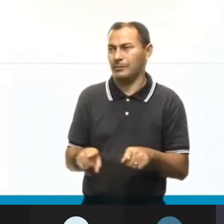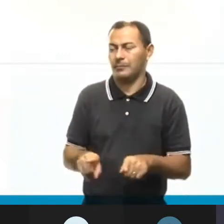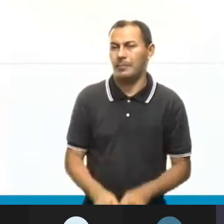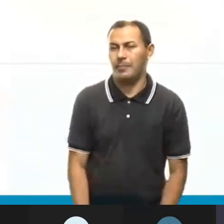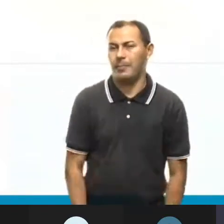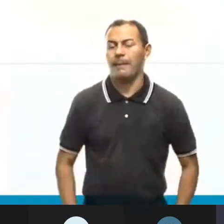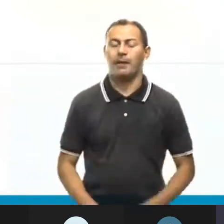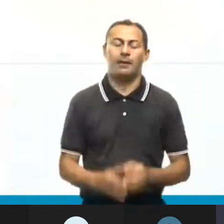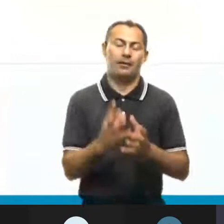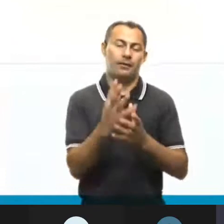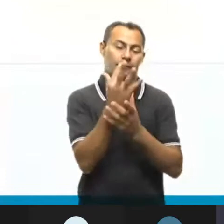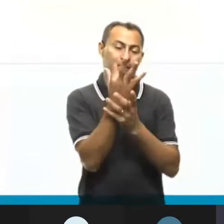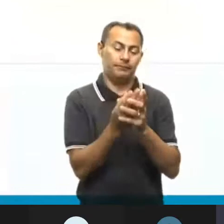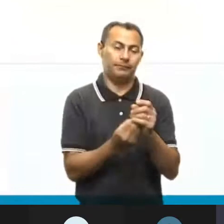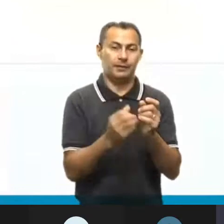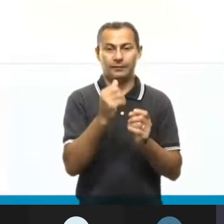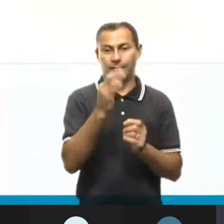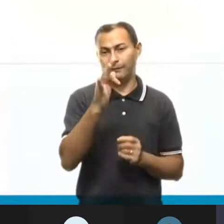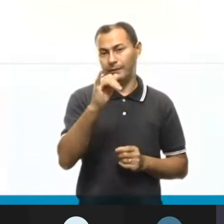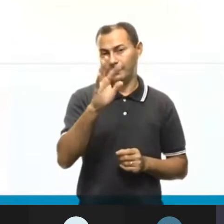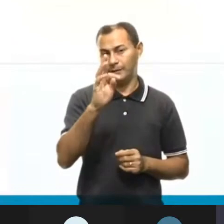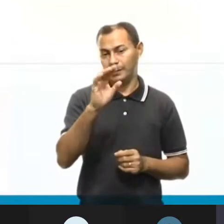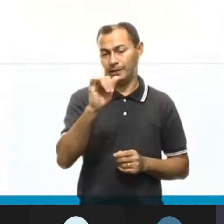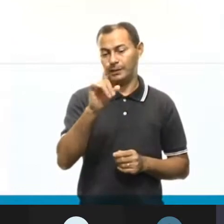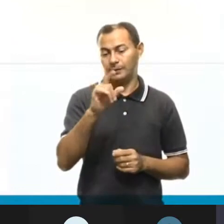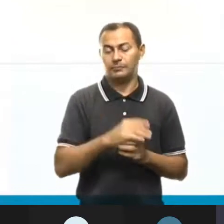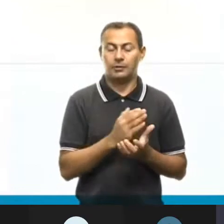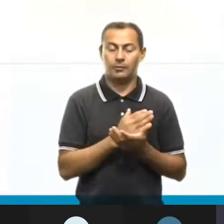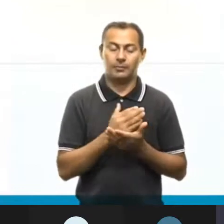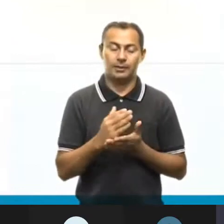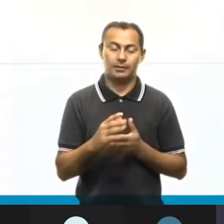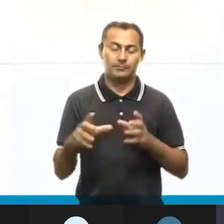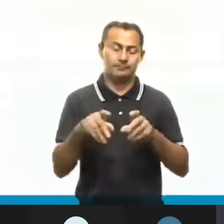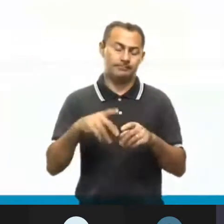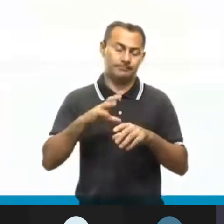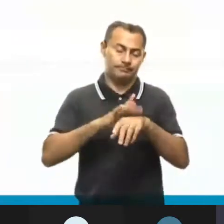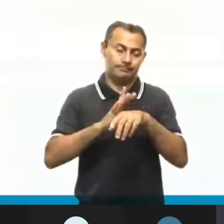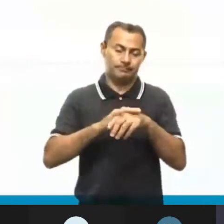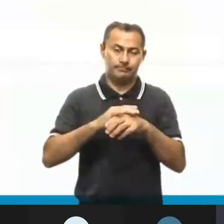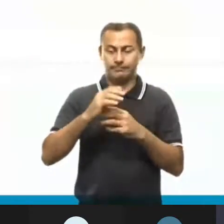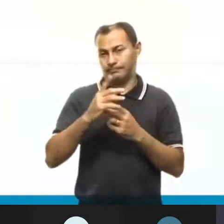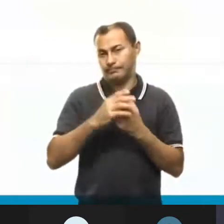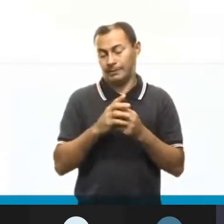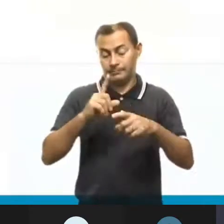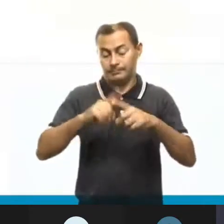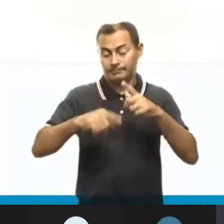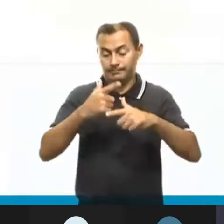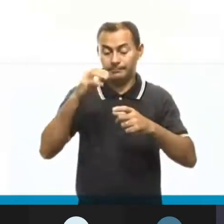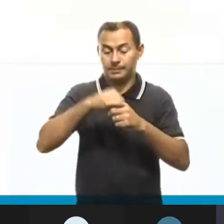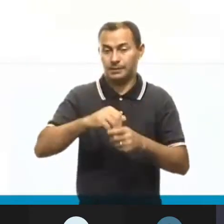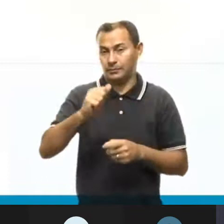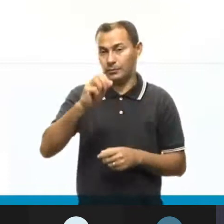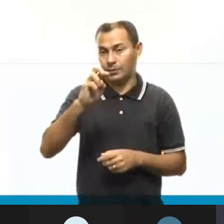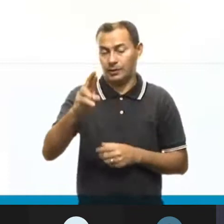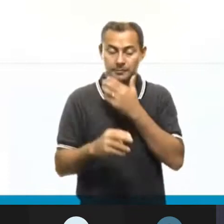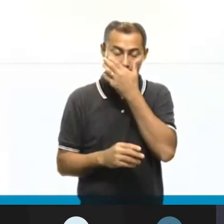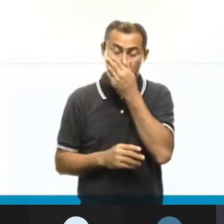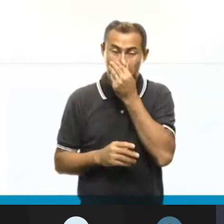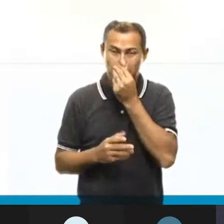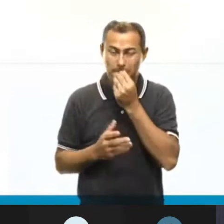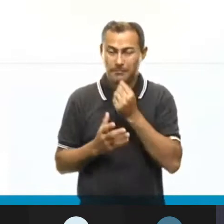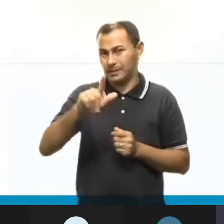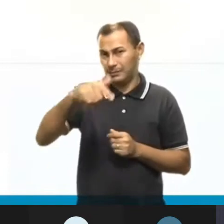também, né, ele é filtrado. Já começa aí a remoção das partículas estranhas que estão presentes aí no ar.